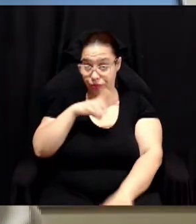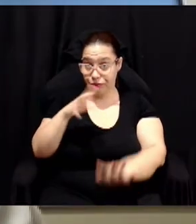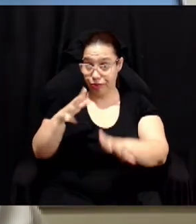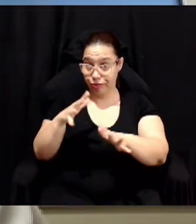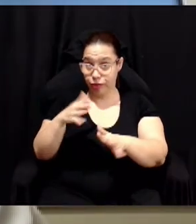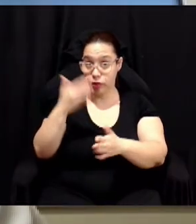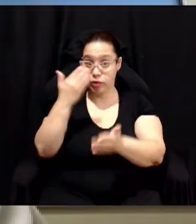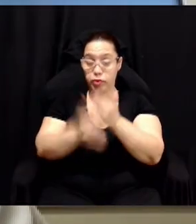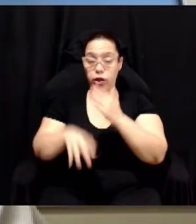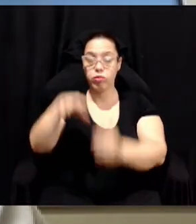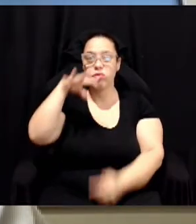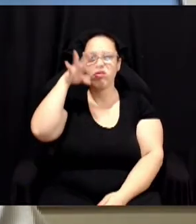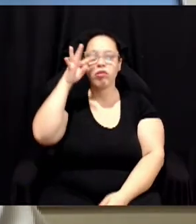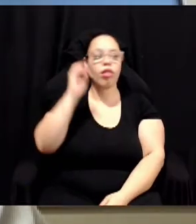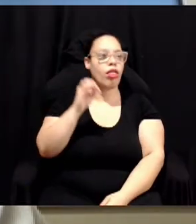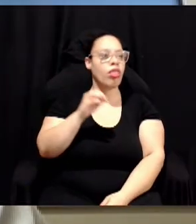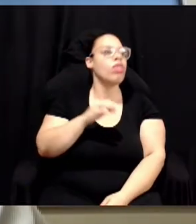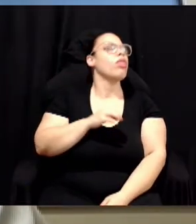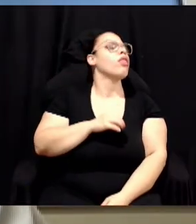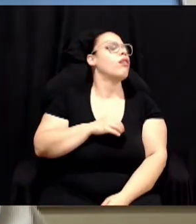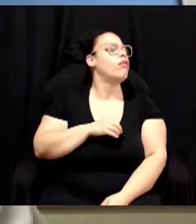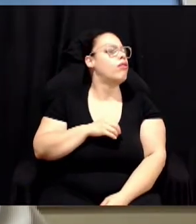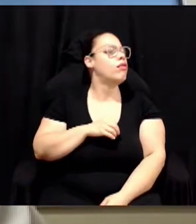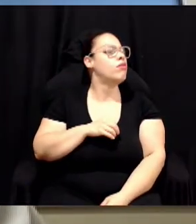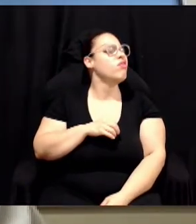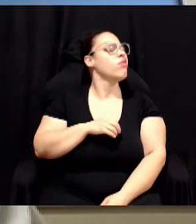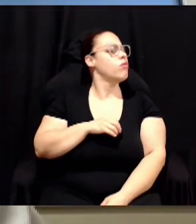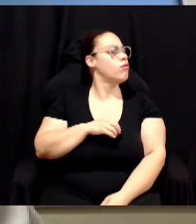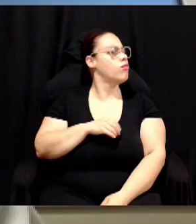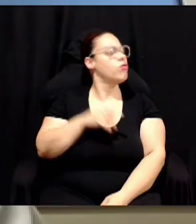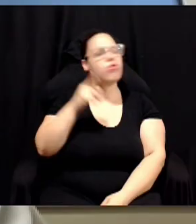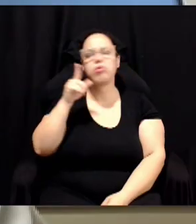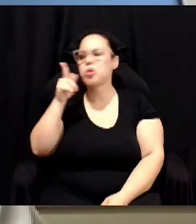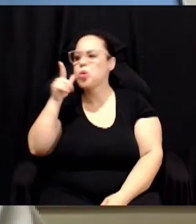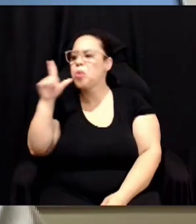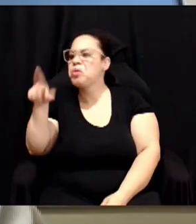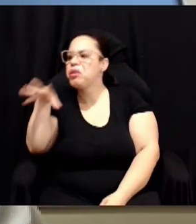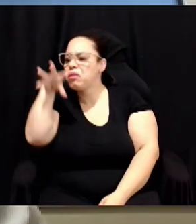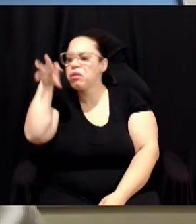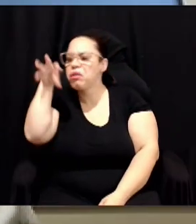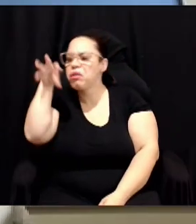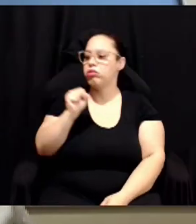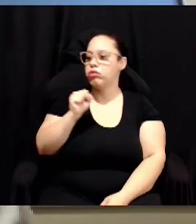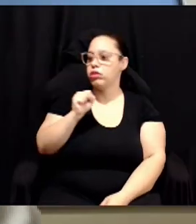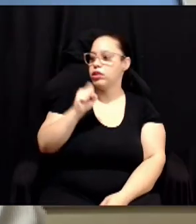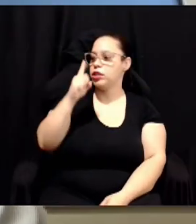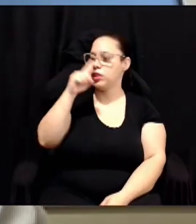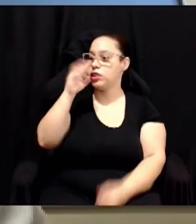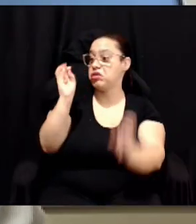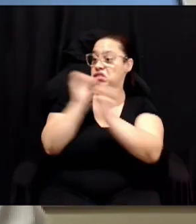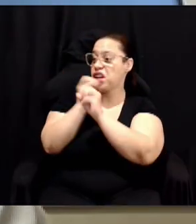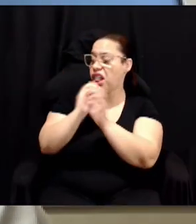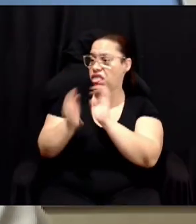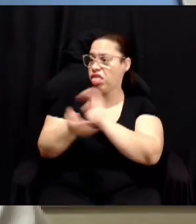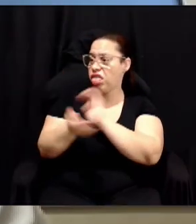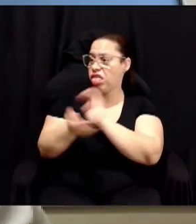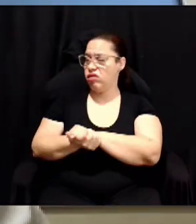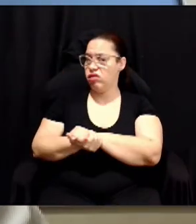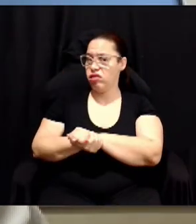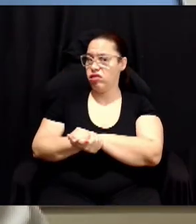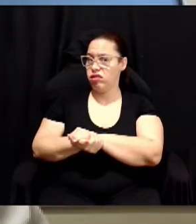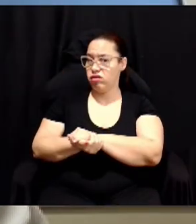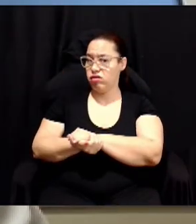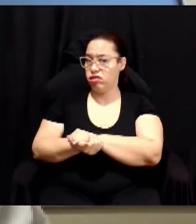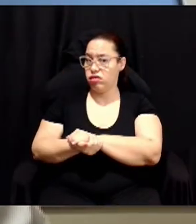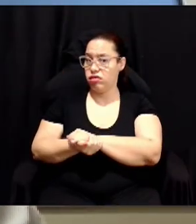olfato muito tempo antes de surgirem os sintomas motores. E aí estou respondendo a segunda parte.